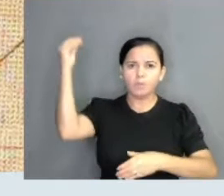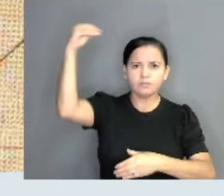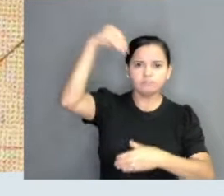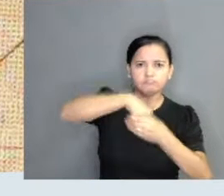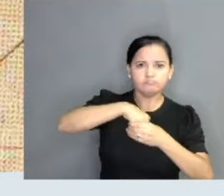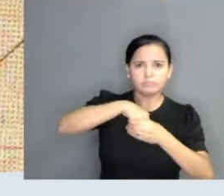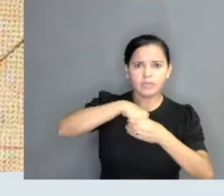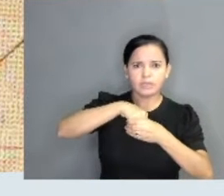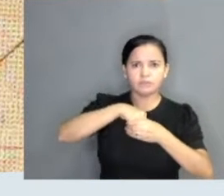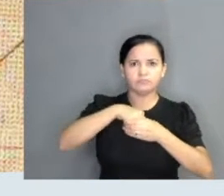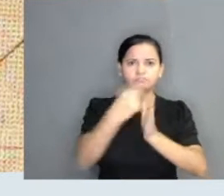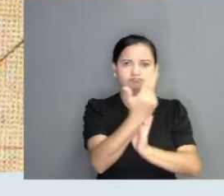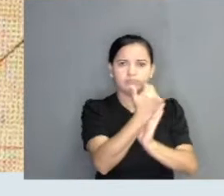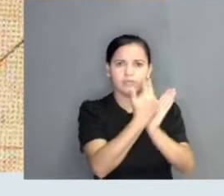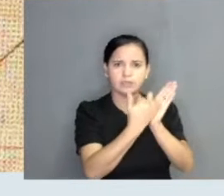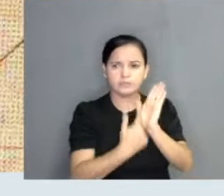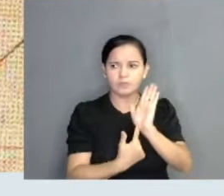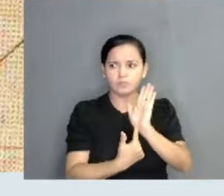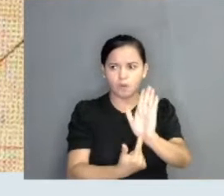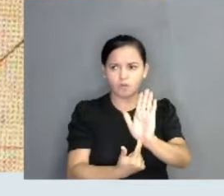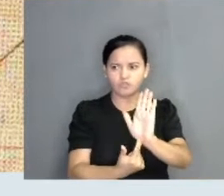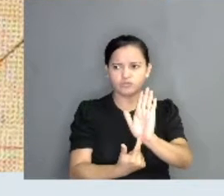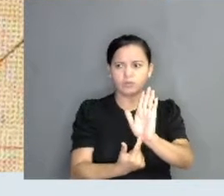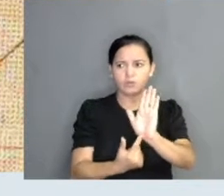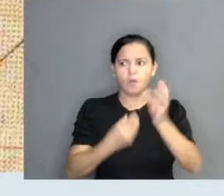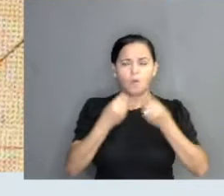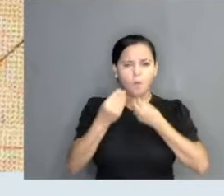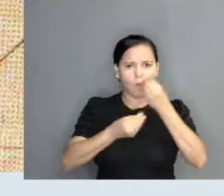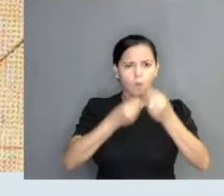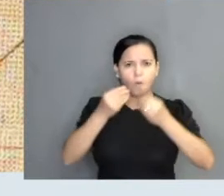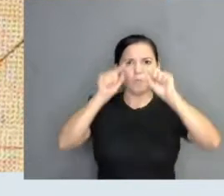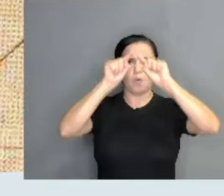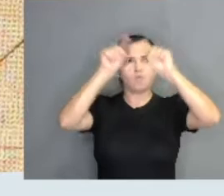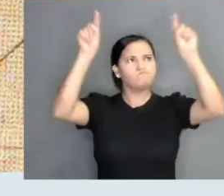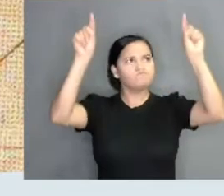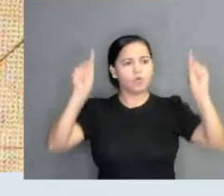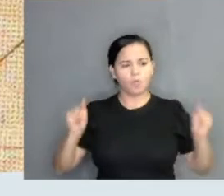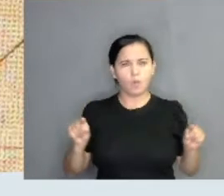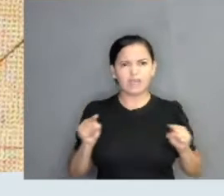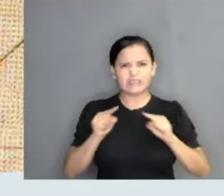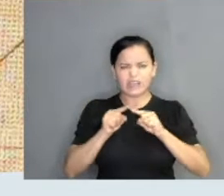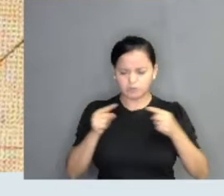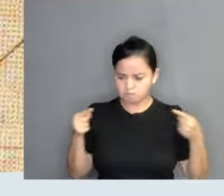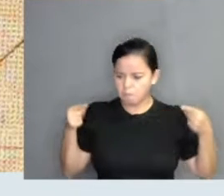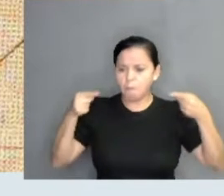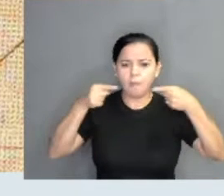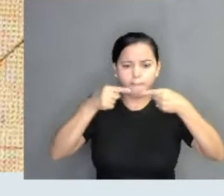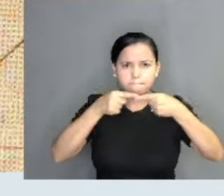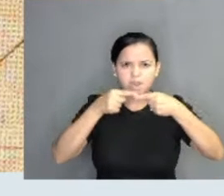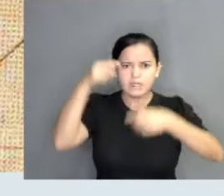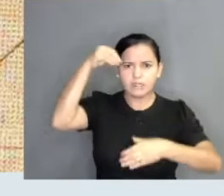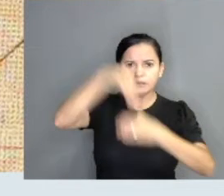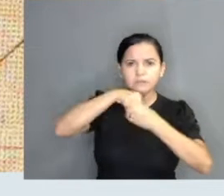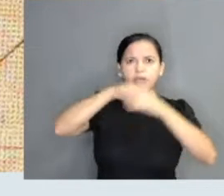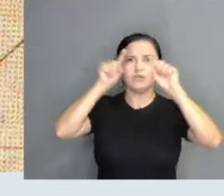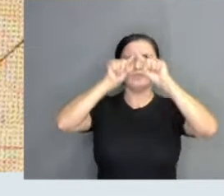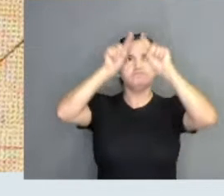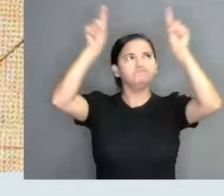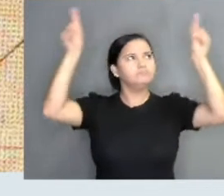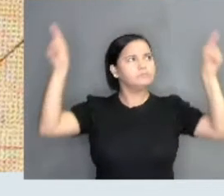um pouco. Ele não fica concêntrico, tá? Ele não consegue ficar de